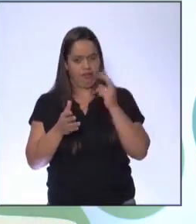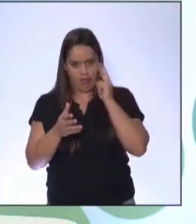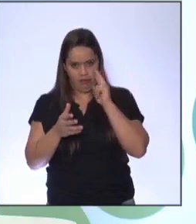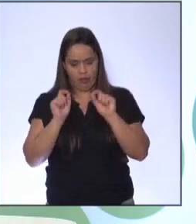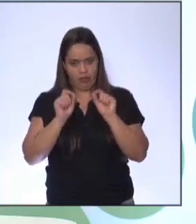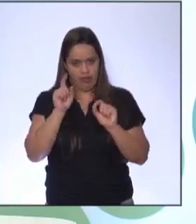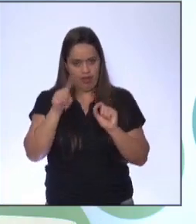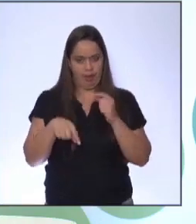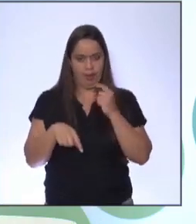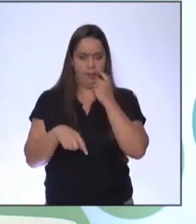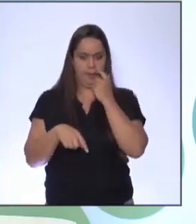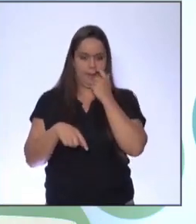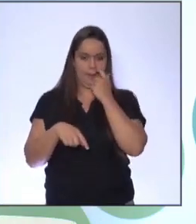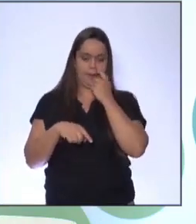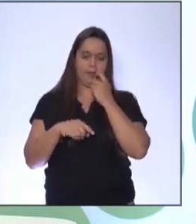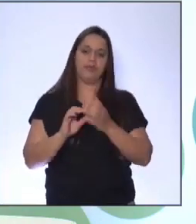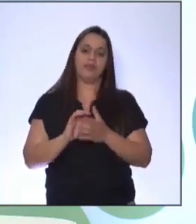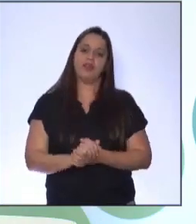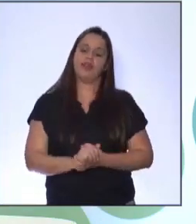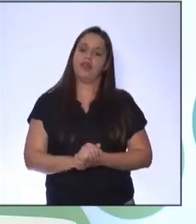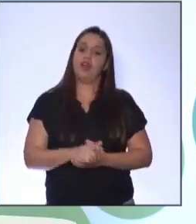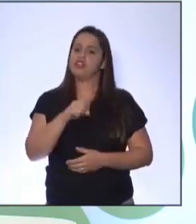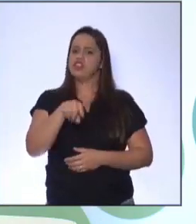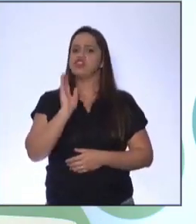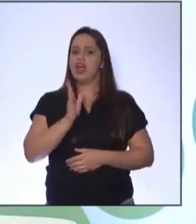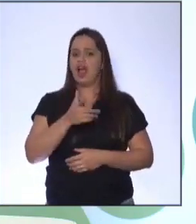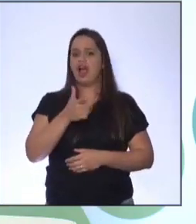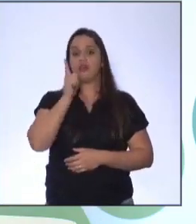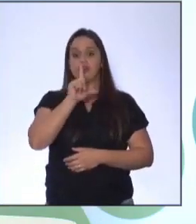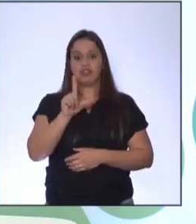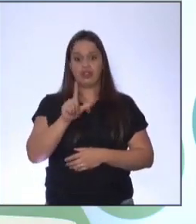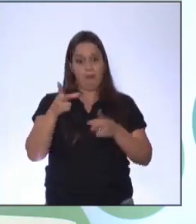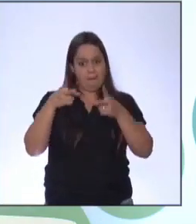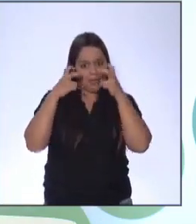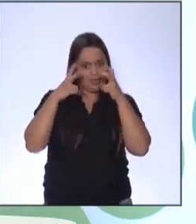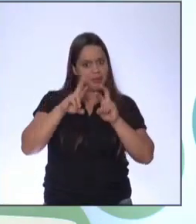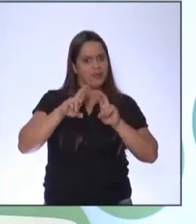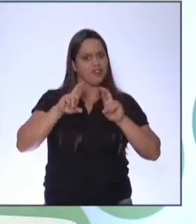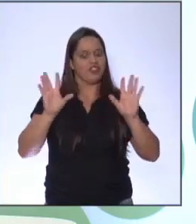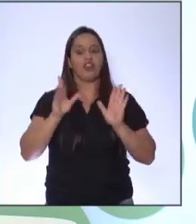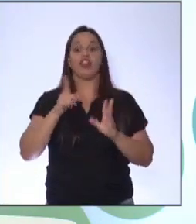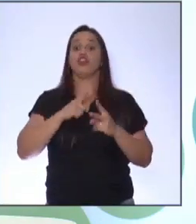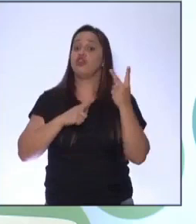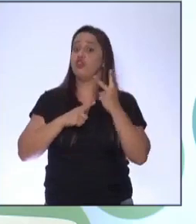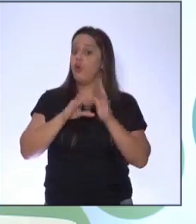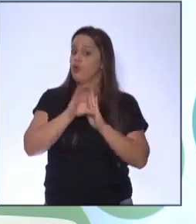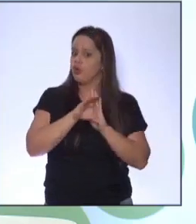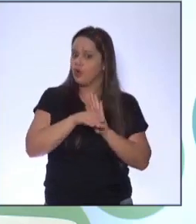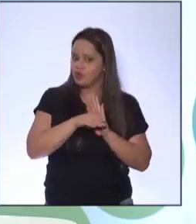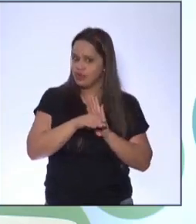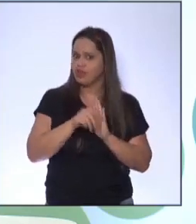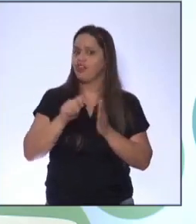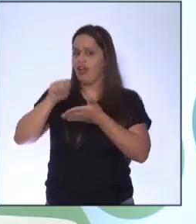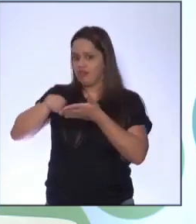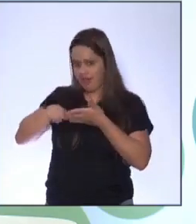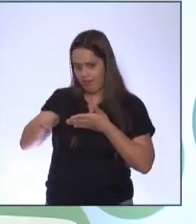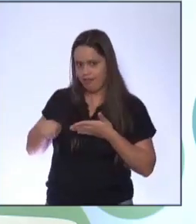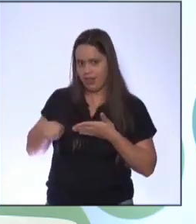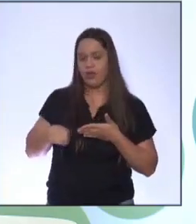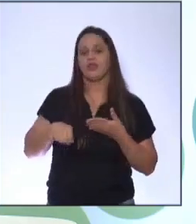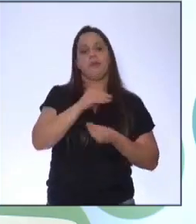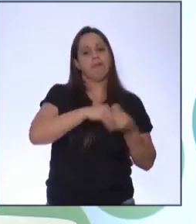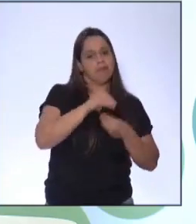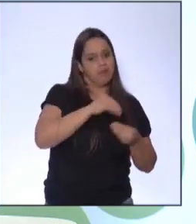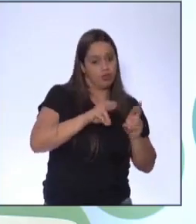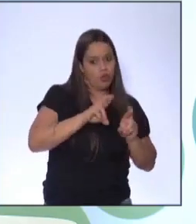né? Já diferenciar, você já tem dois conceitos aí anotados para vocês, de mistura homogênea e